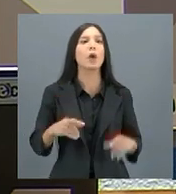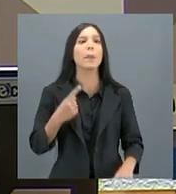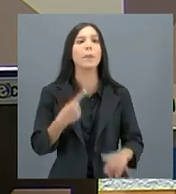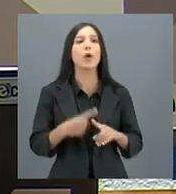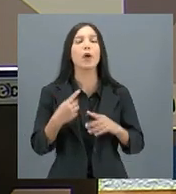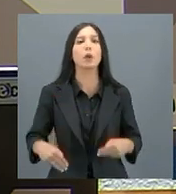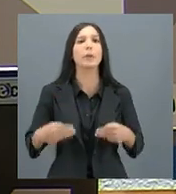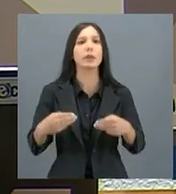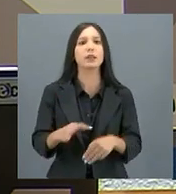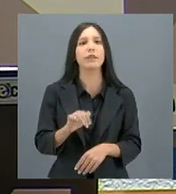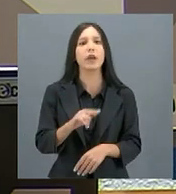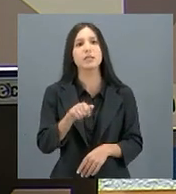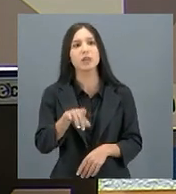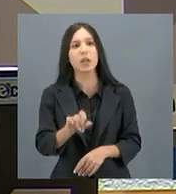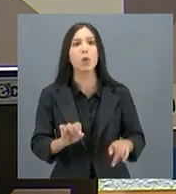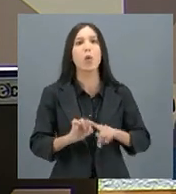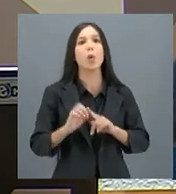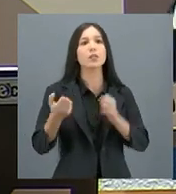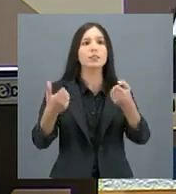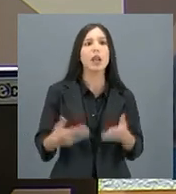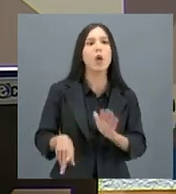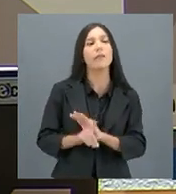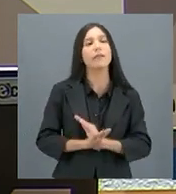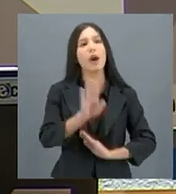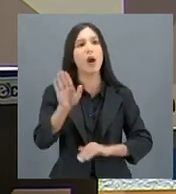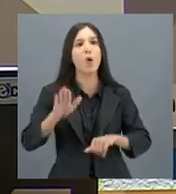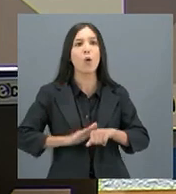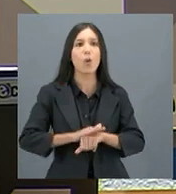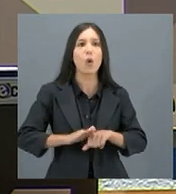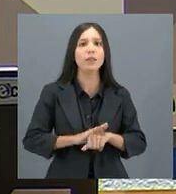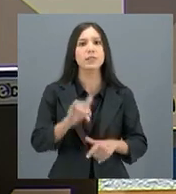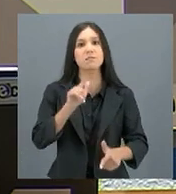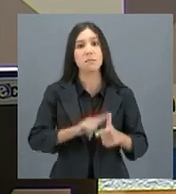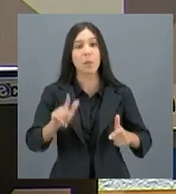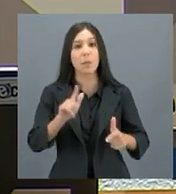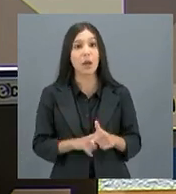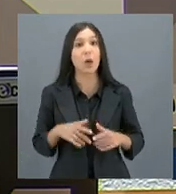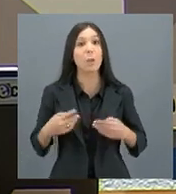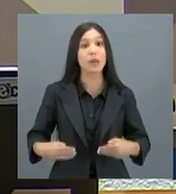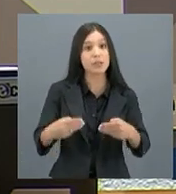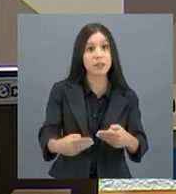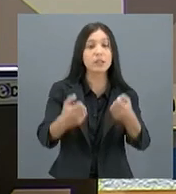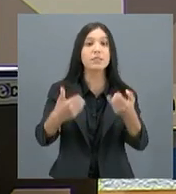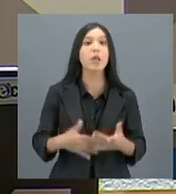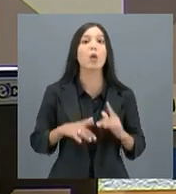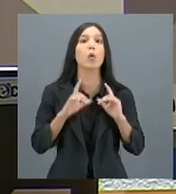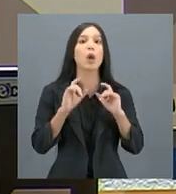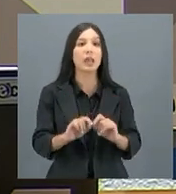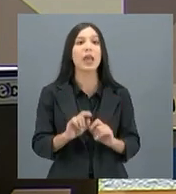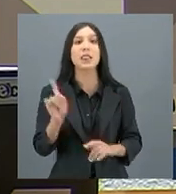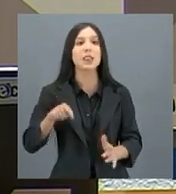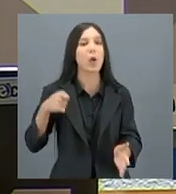não respaldou ou tampouco disse a ele, vá lá e converse, isso não é problema meu. O Ministério da Fazenda, na minha pessoa, falou para ele,